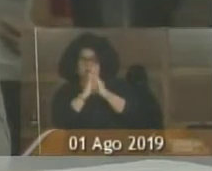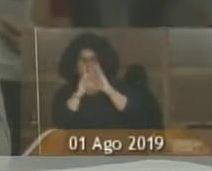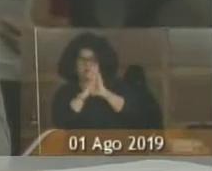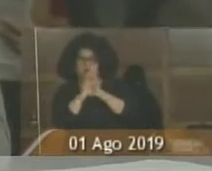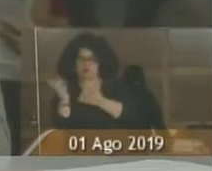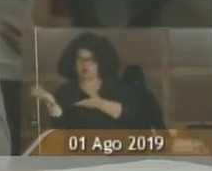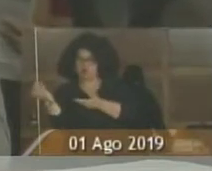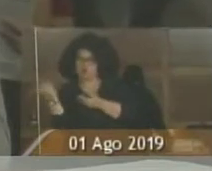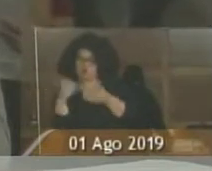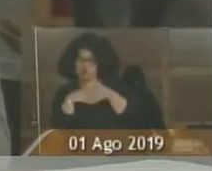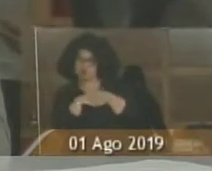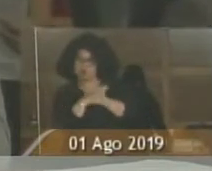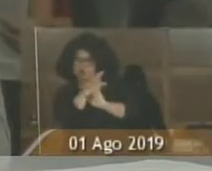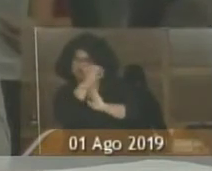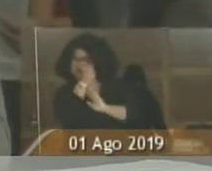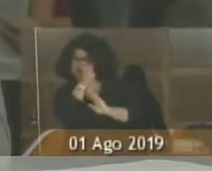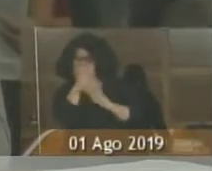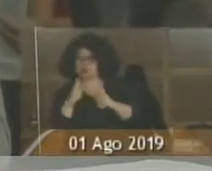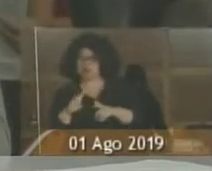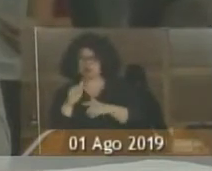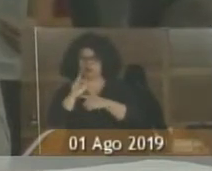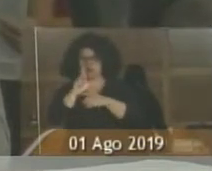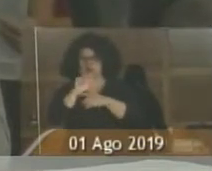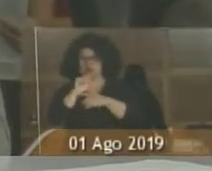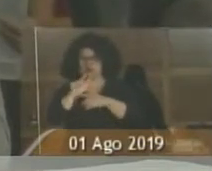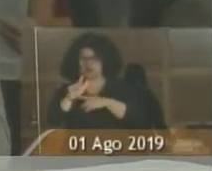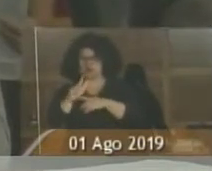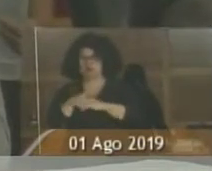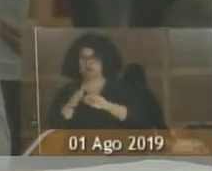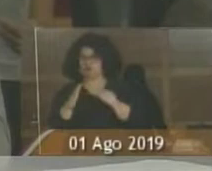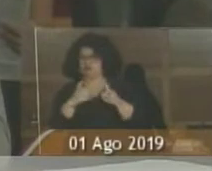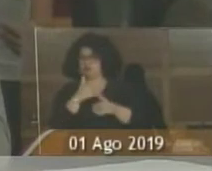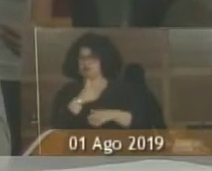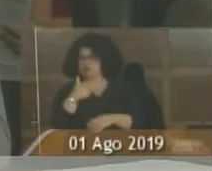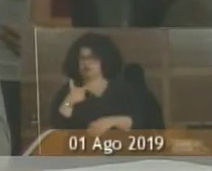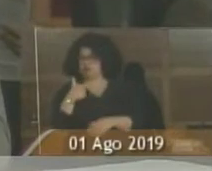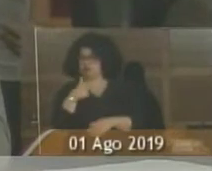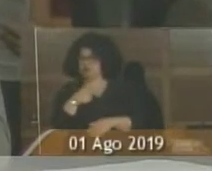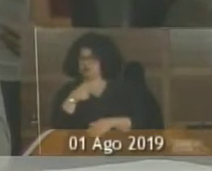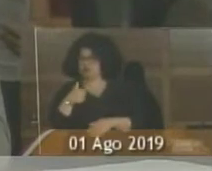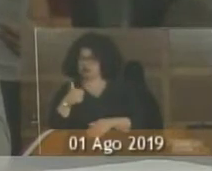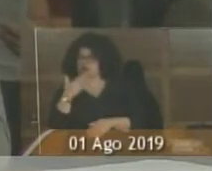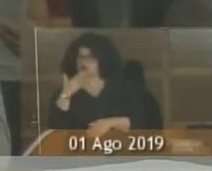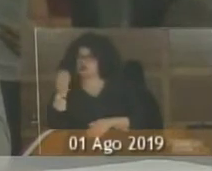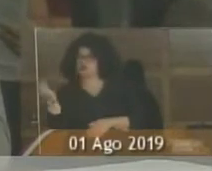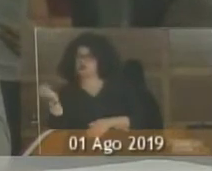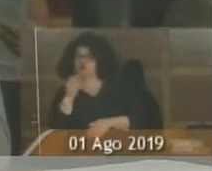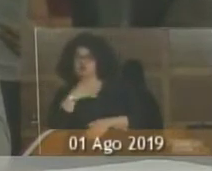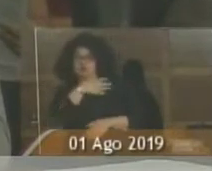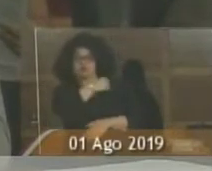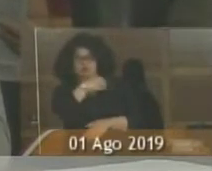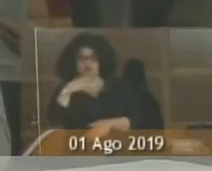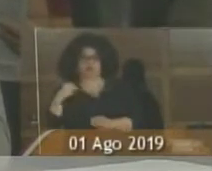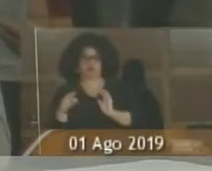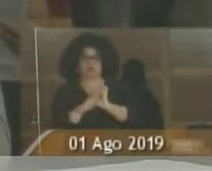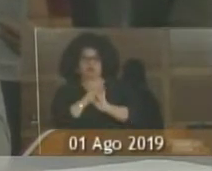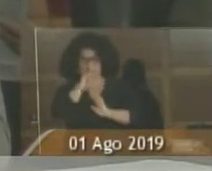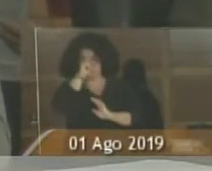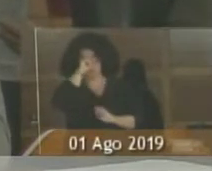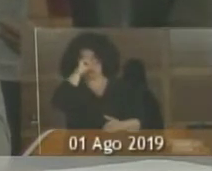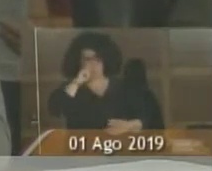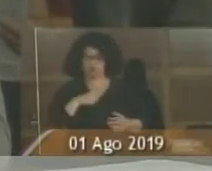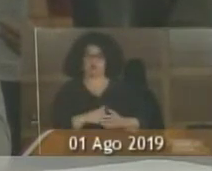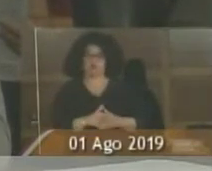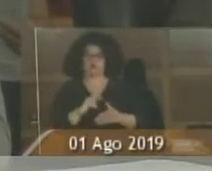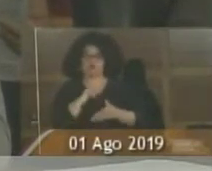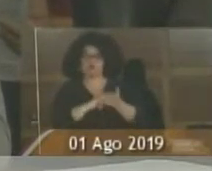número 155, bairro Areal. Indicação 2271, indicando ao prefeito municipal a aquisição de um novo aparelho de raio-x para o HGJ.